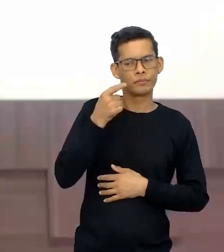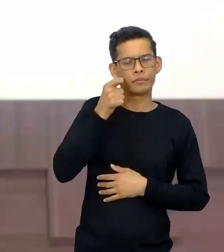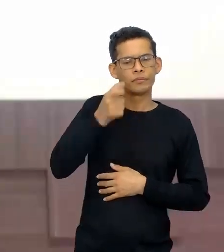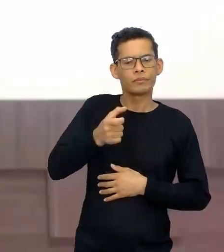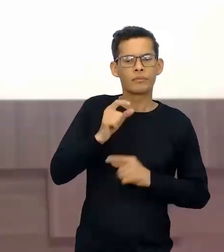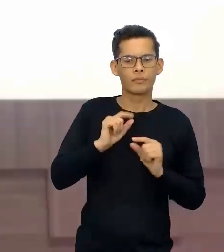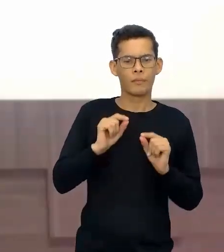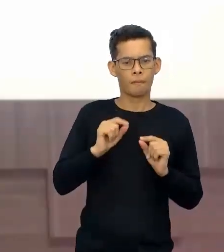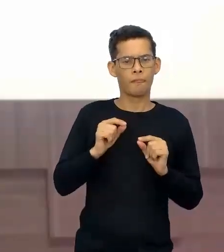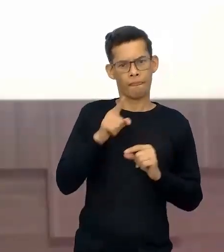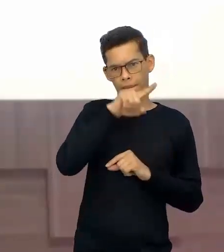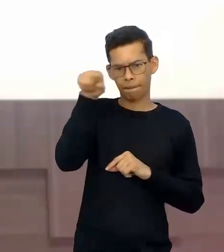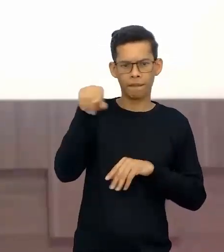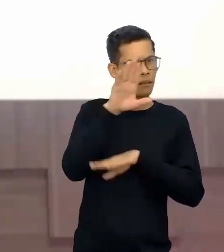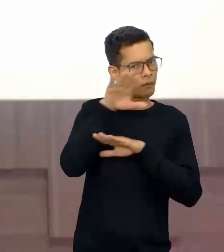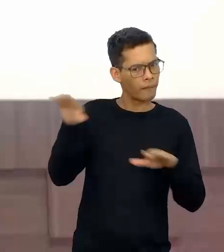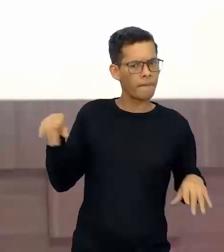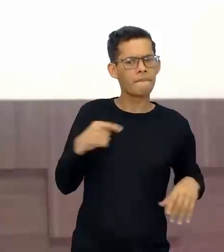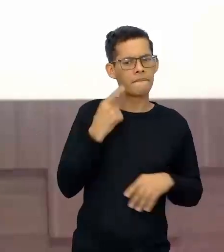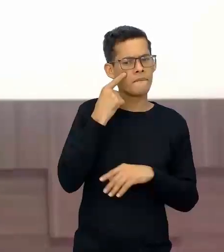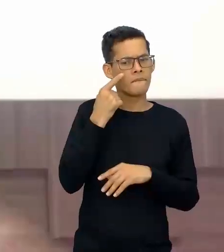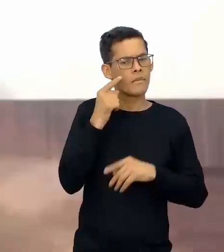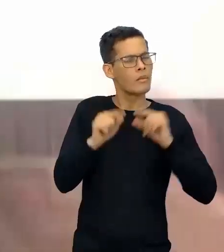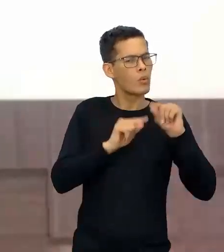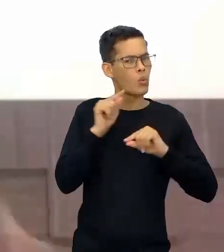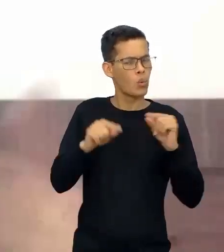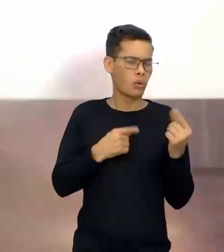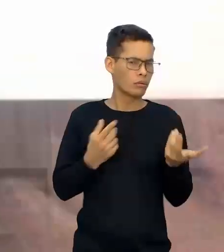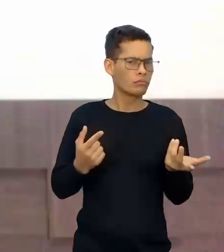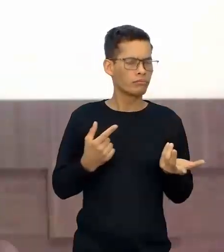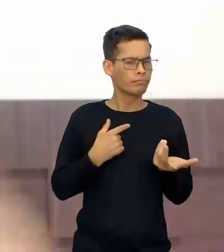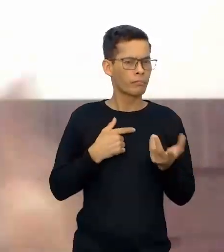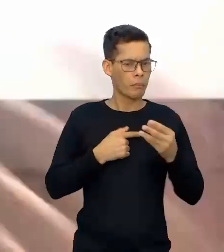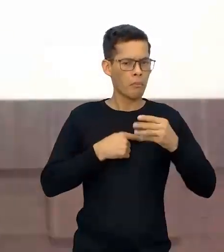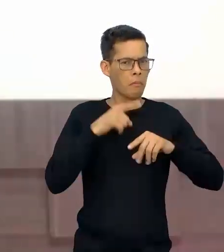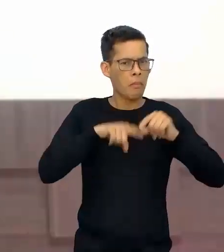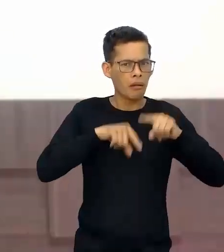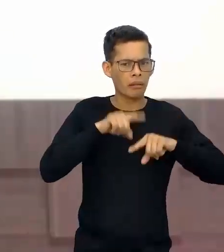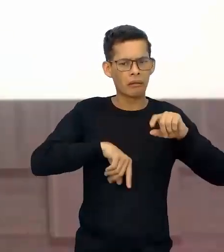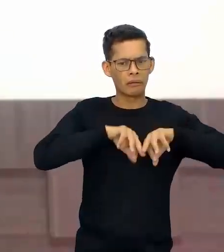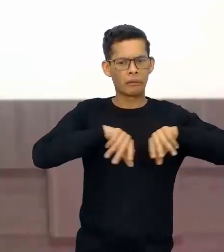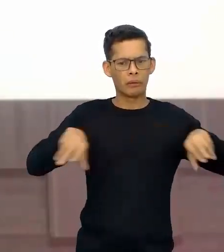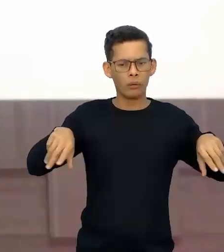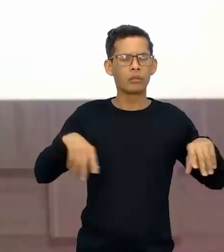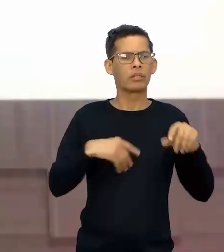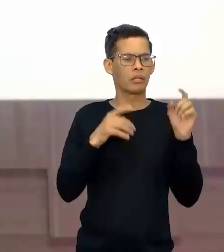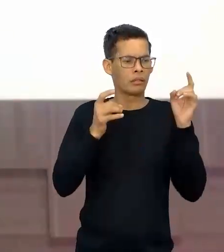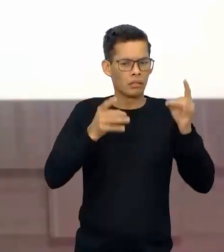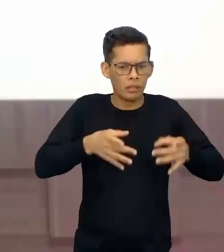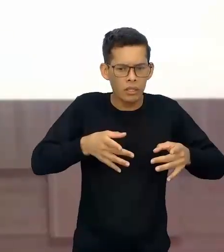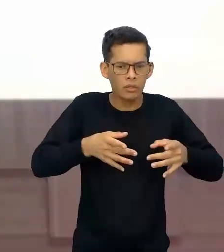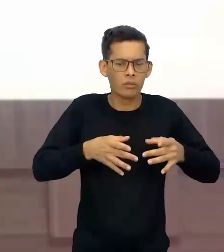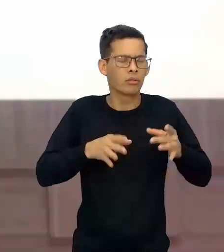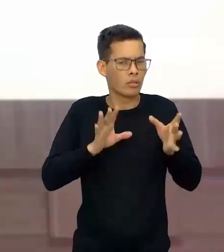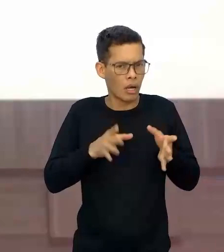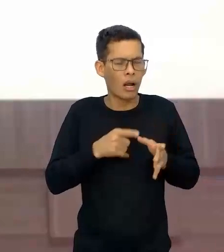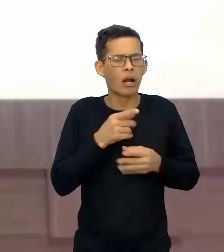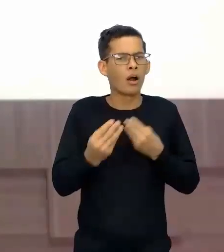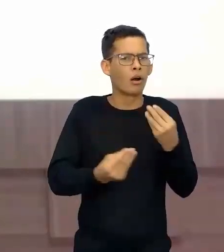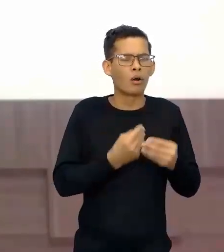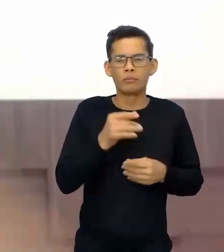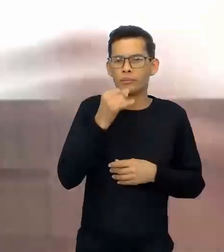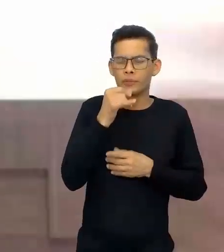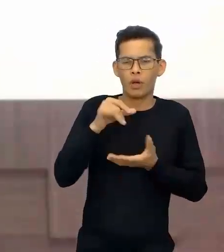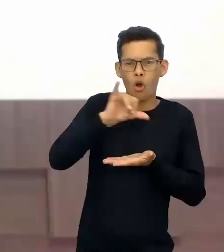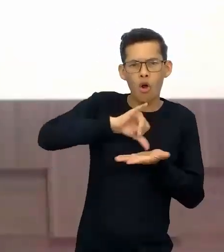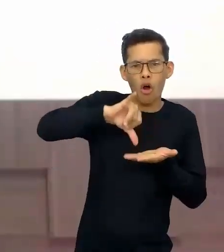é que os estudantes mencionem, né, que além de todos os materiais descartados, observados, há o descarte do